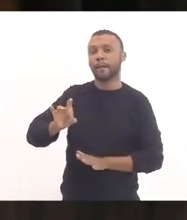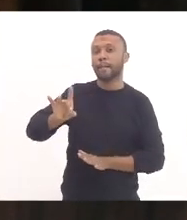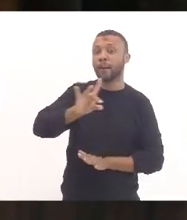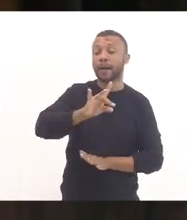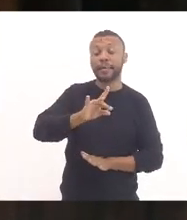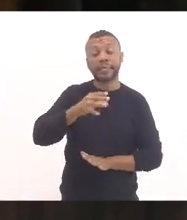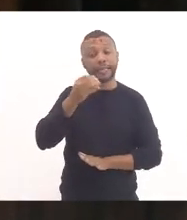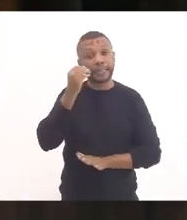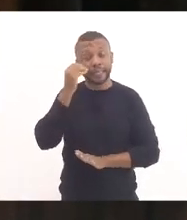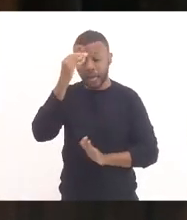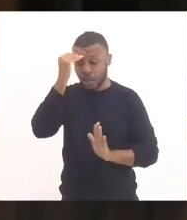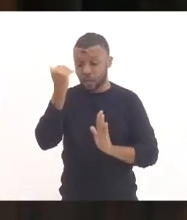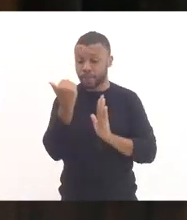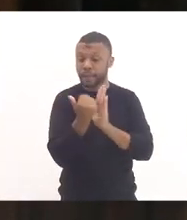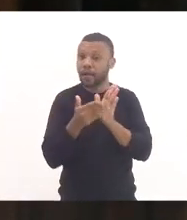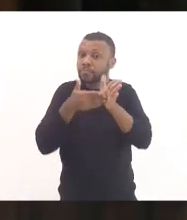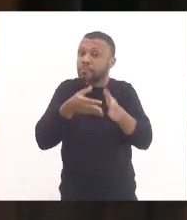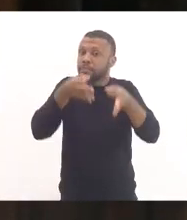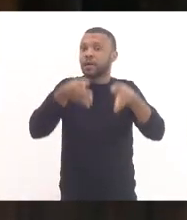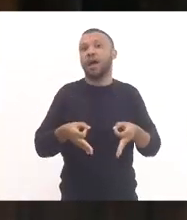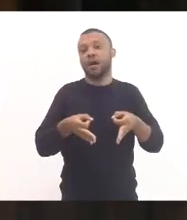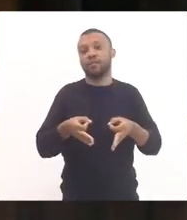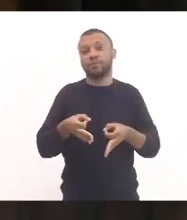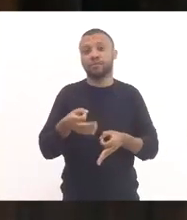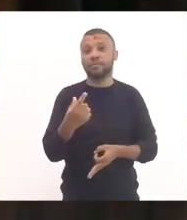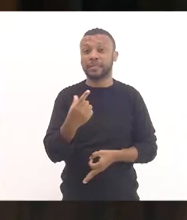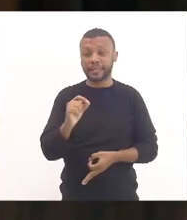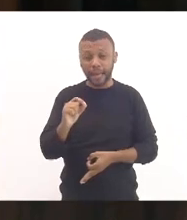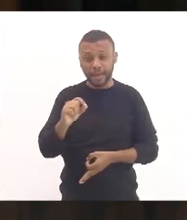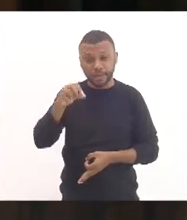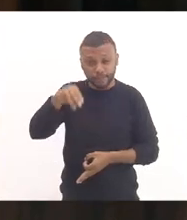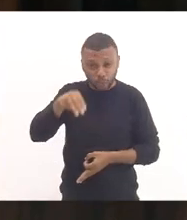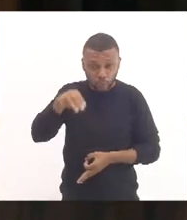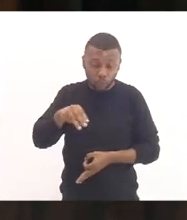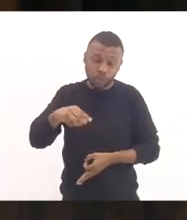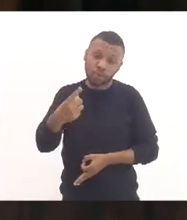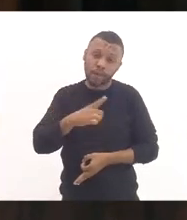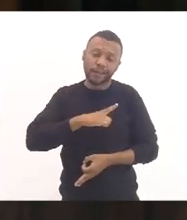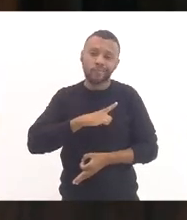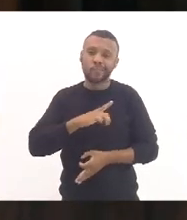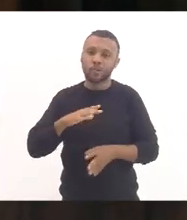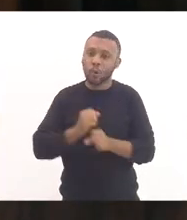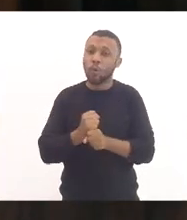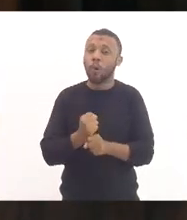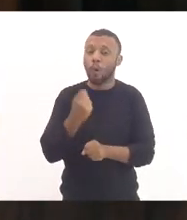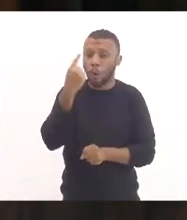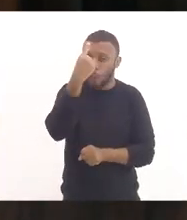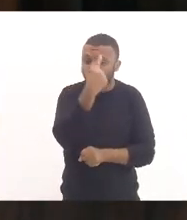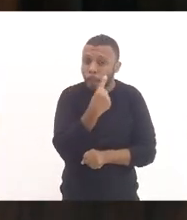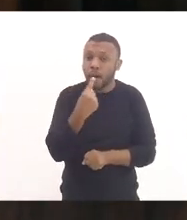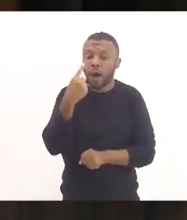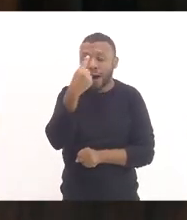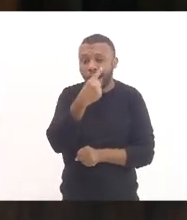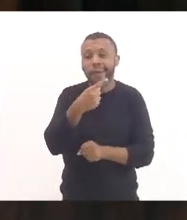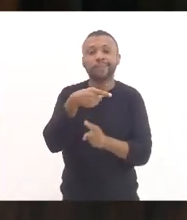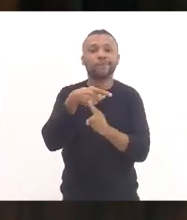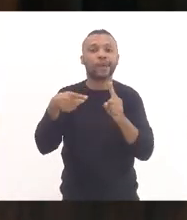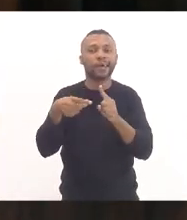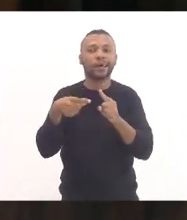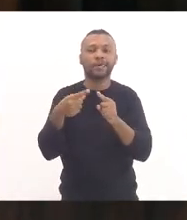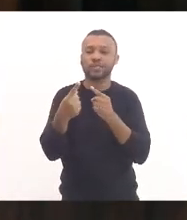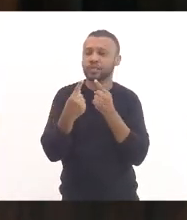ser criterioso com o tempo que eu acho que 10 minutos é o suficiente a gente passa a ter 100 minutos quase uma hora e meia de diálogo